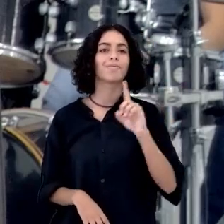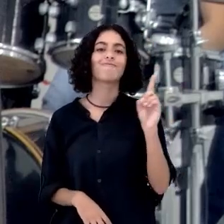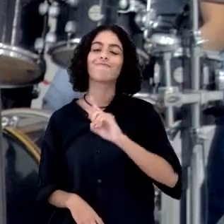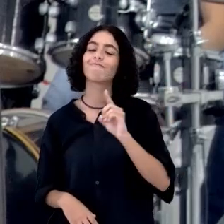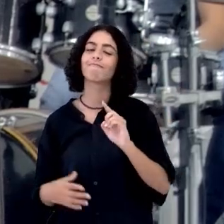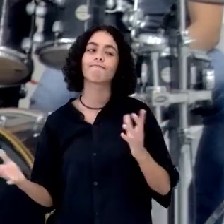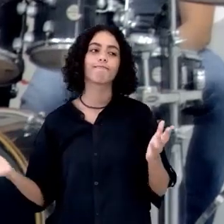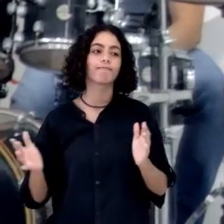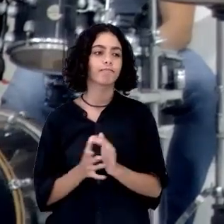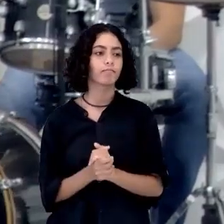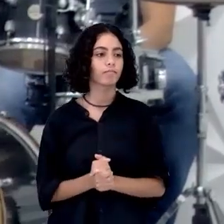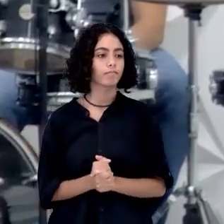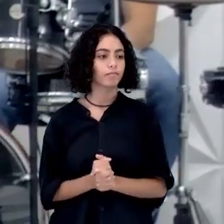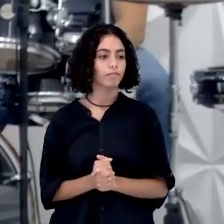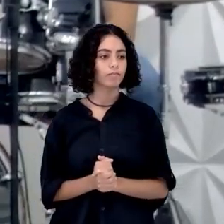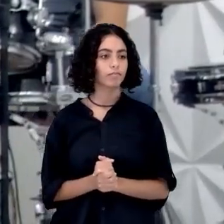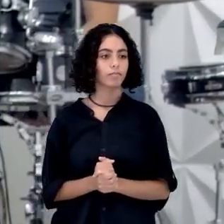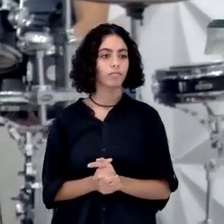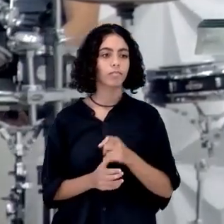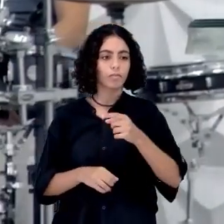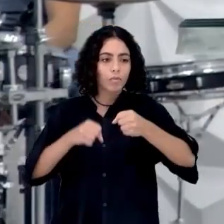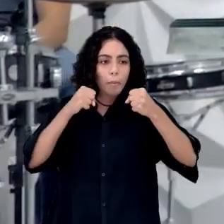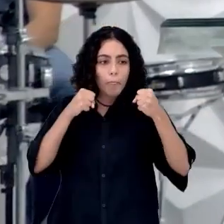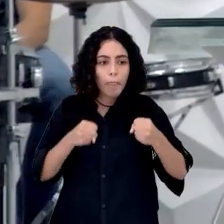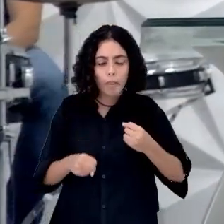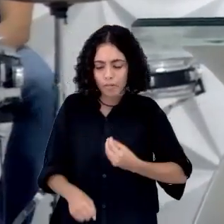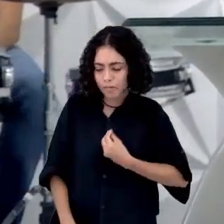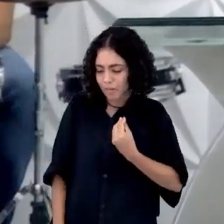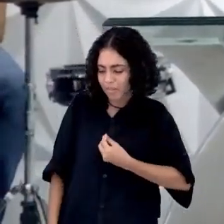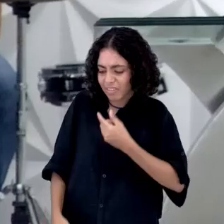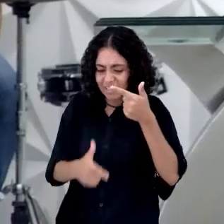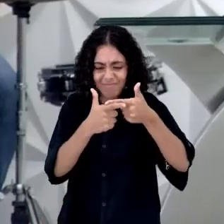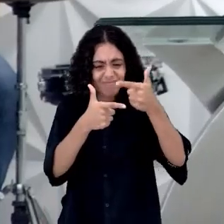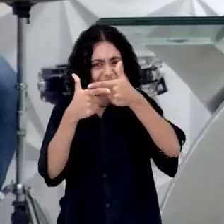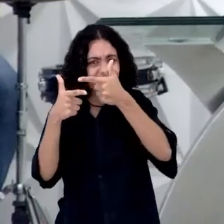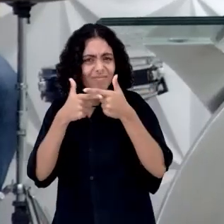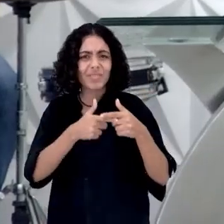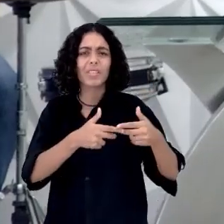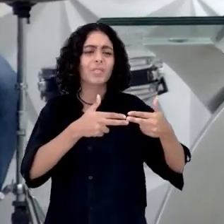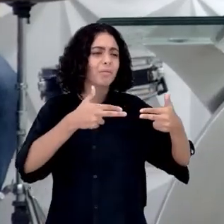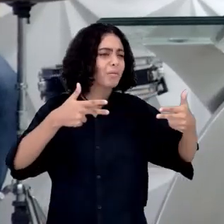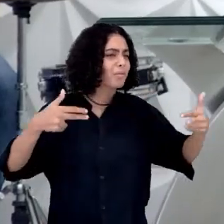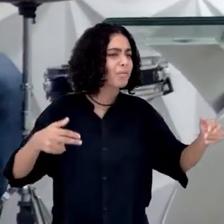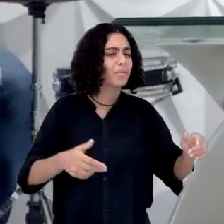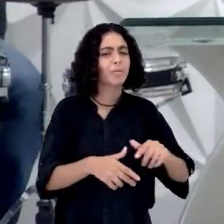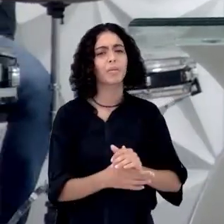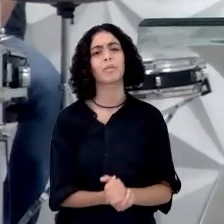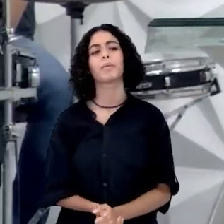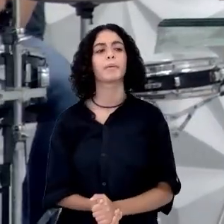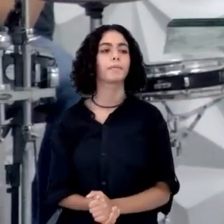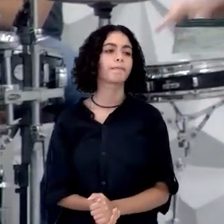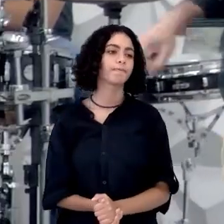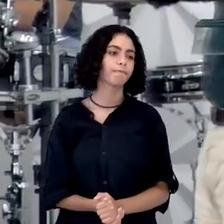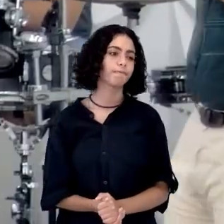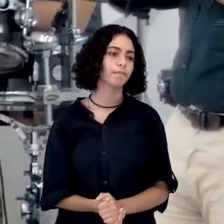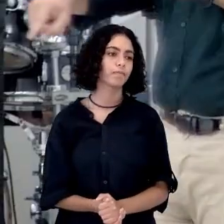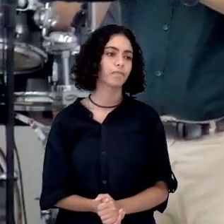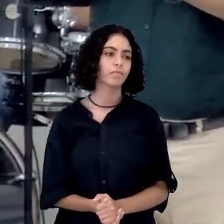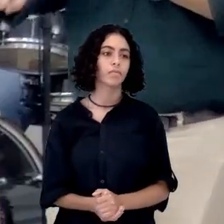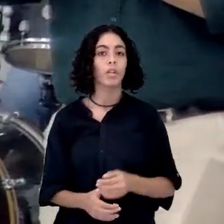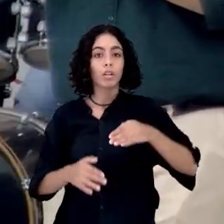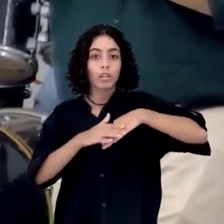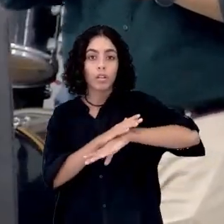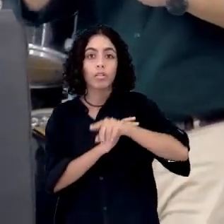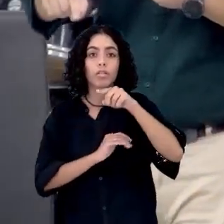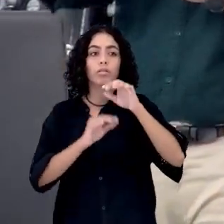Você pode hoje estar vivendo essa tragédia. Você pode hoje estar vivendo essa corrupção, até mesmo dentro da sua família. Só saiba uma coisa, que a porta